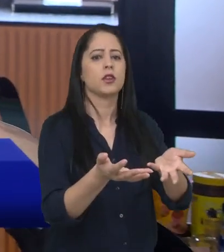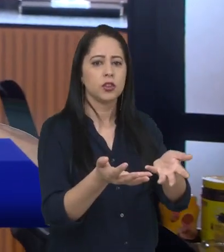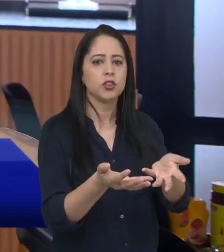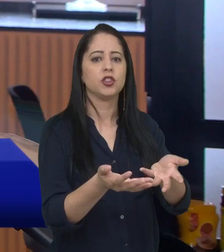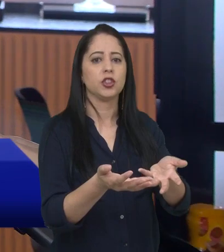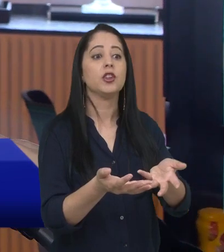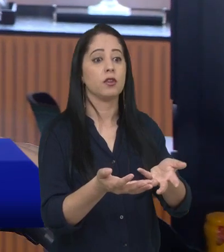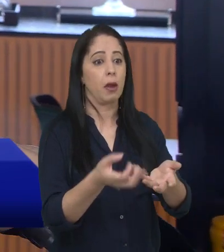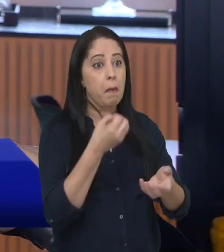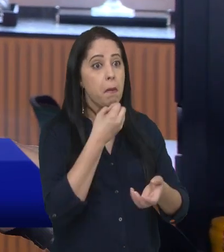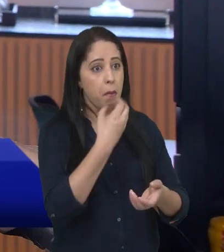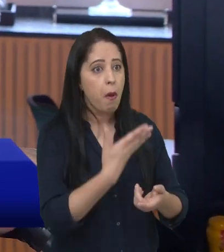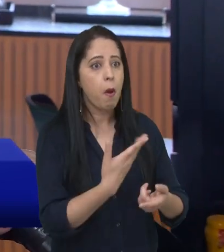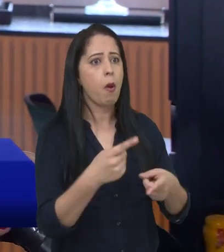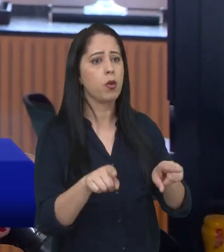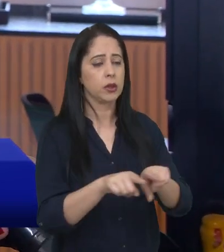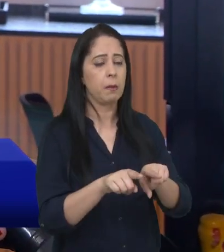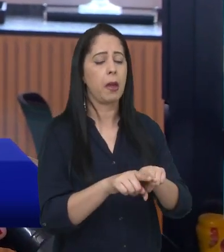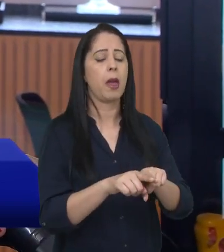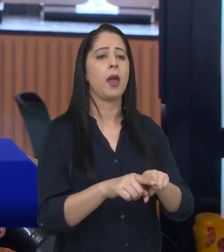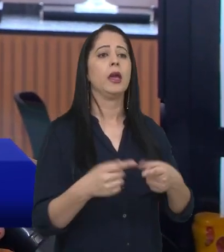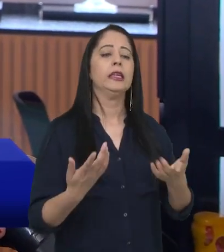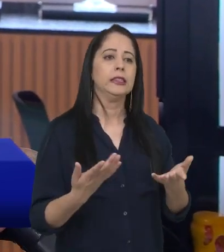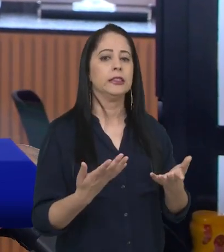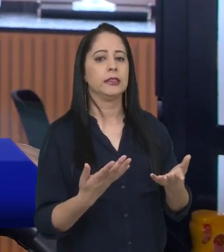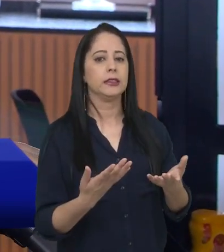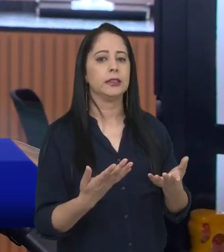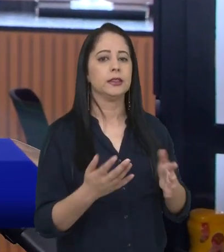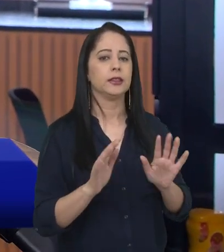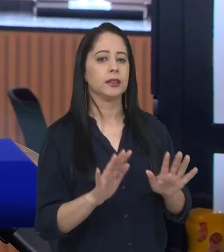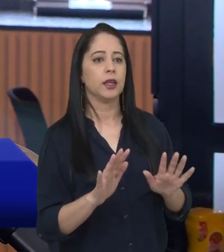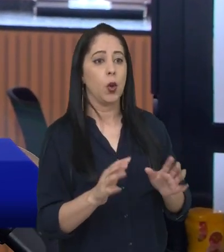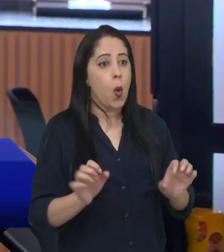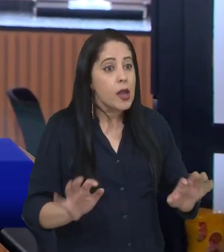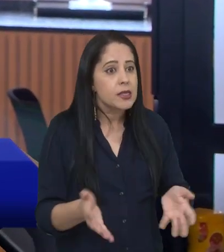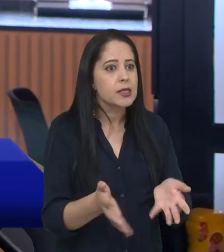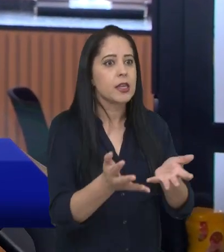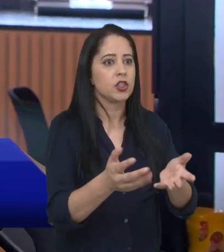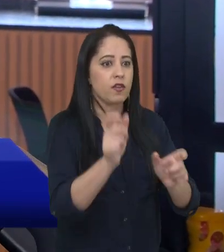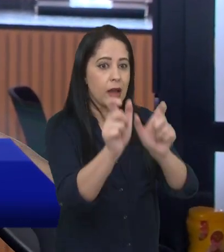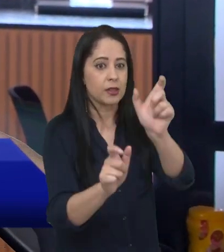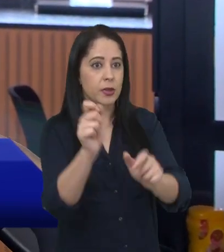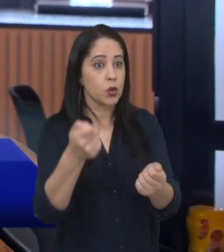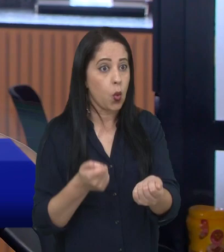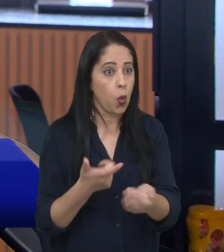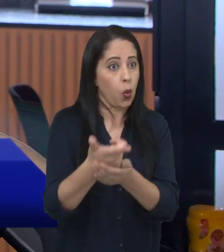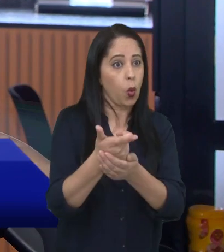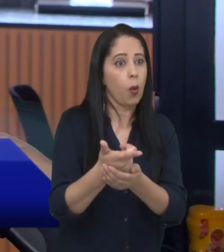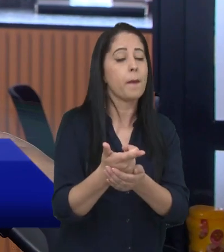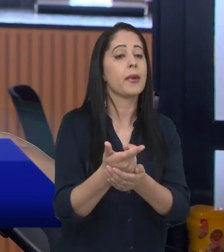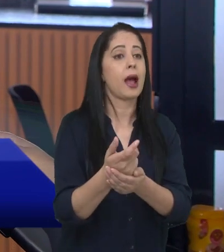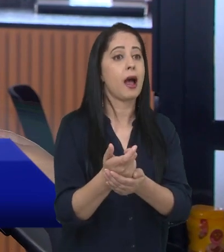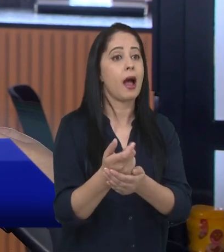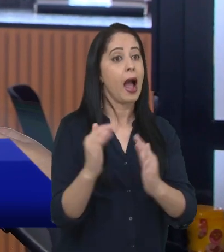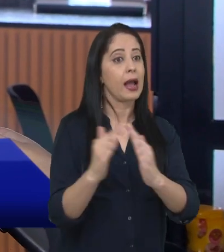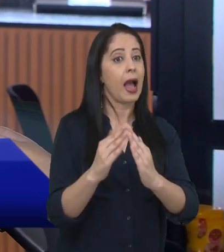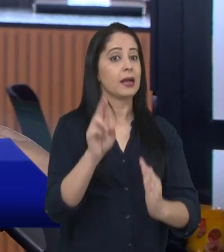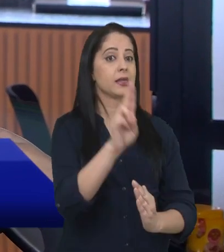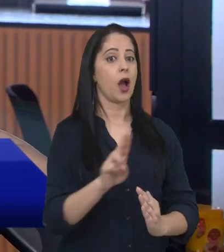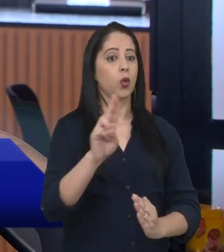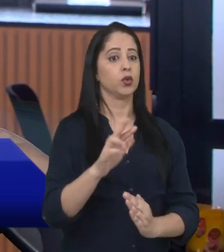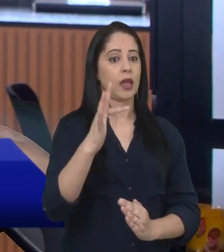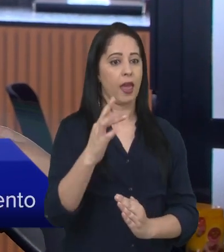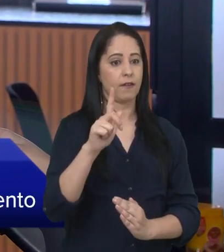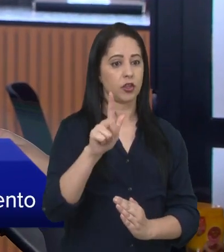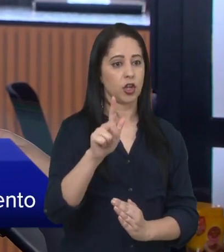todos nós Inclusive inclusive para o governo também né e ele incentiva as pessoas a comprarem utilizando o fundo